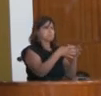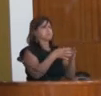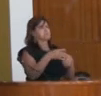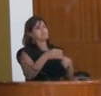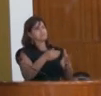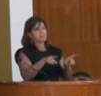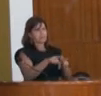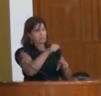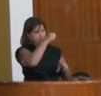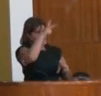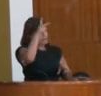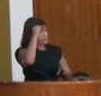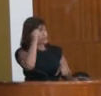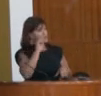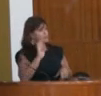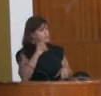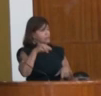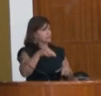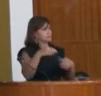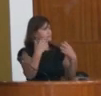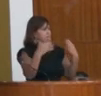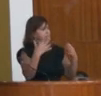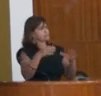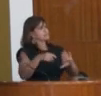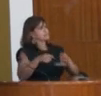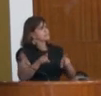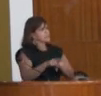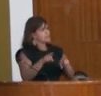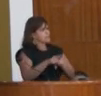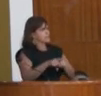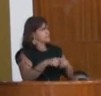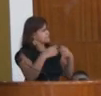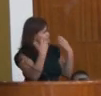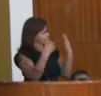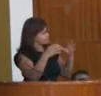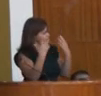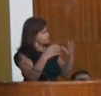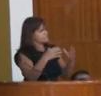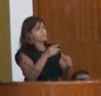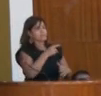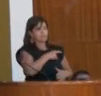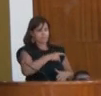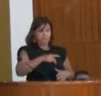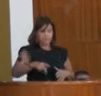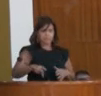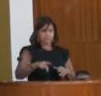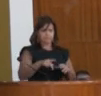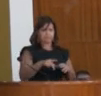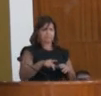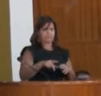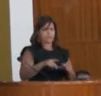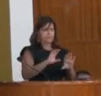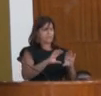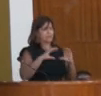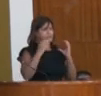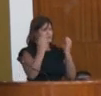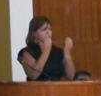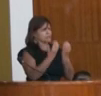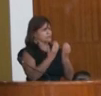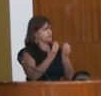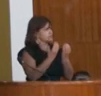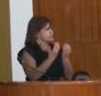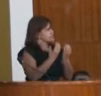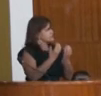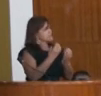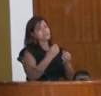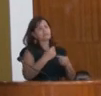pelo trabalho que ele desempenha. E cumprimentar aqui e parabenizar também que ele é presidente da Comissão da Pessoa com Deficiência